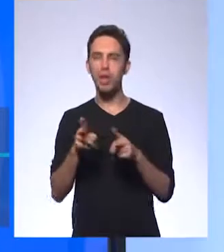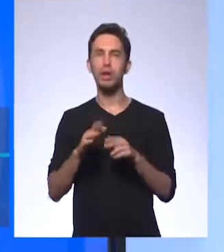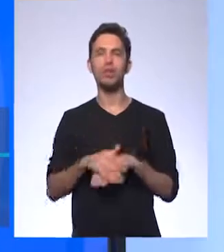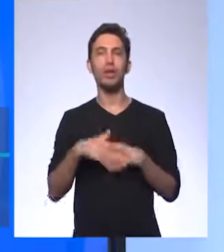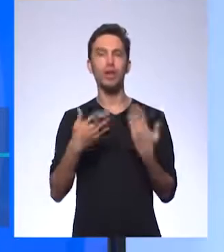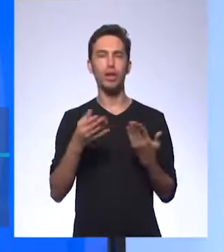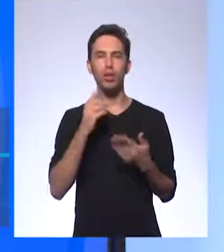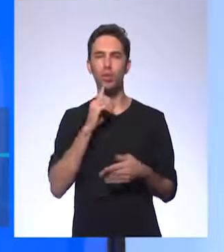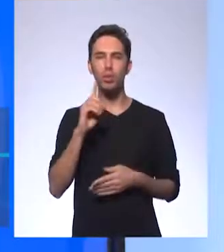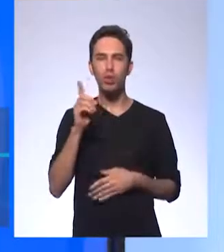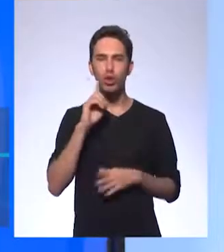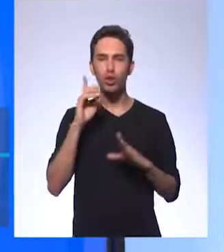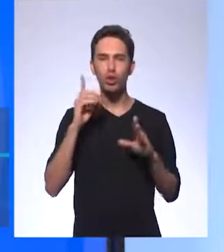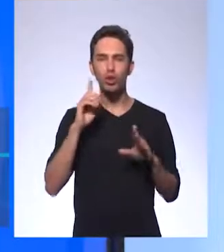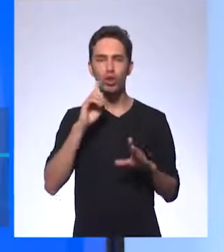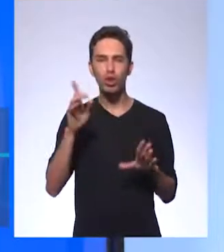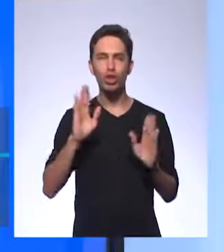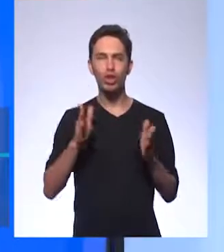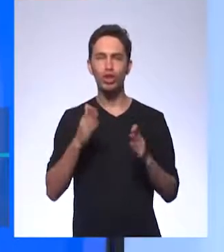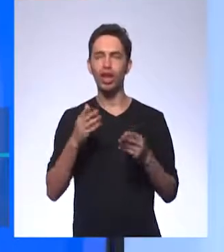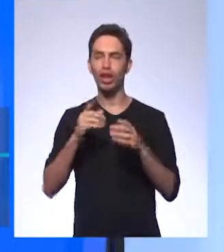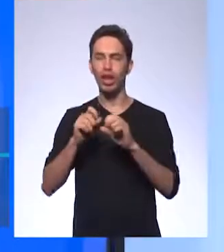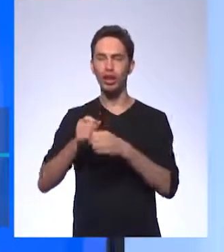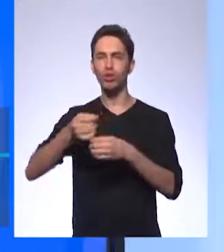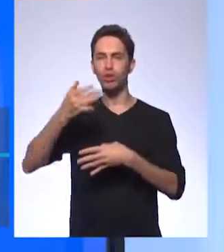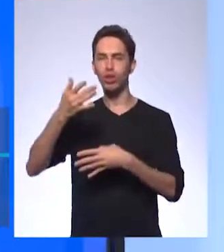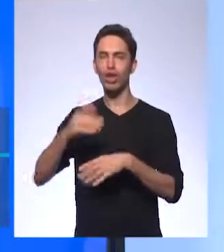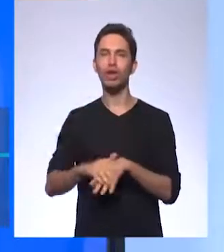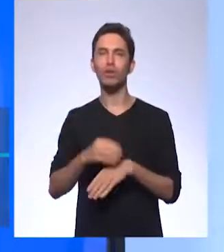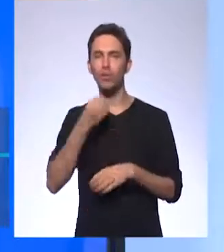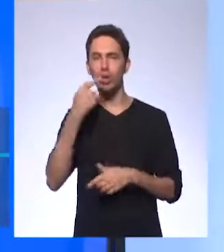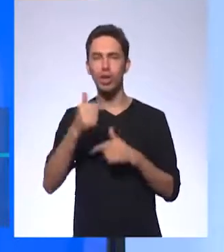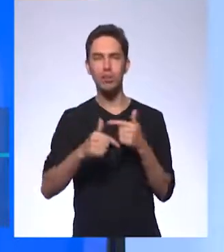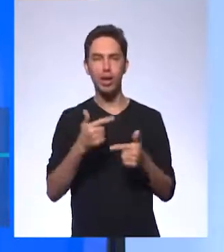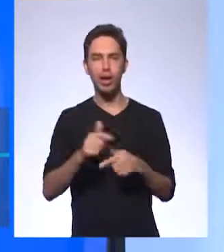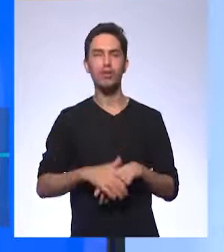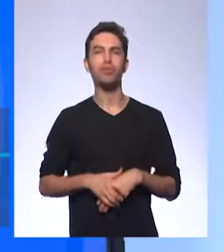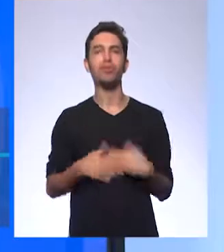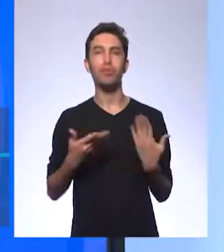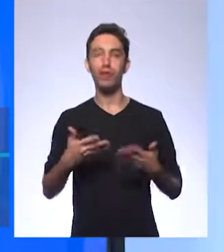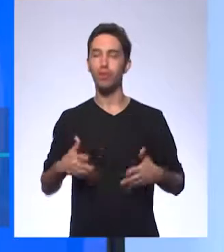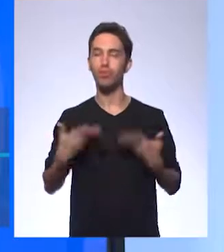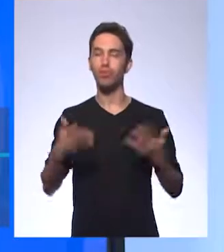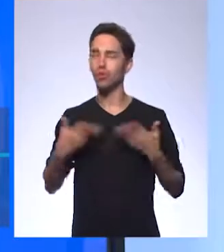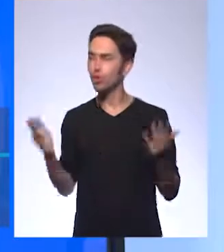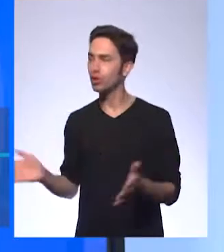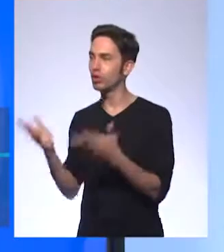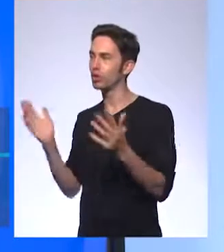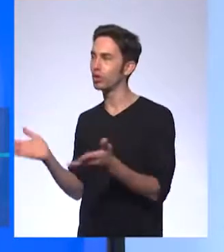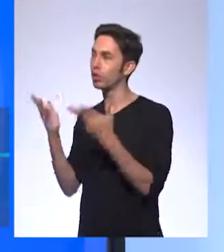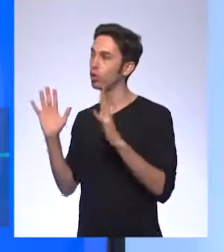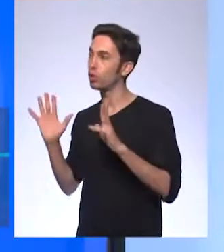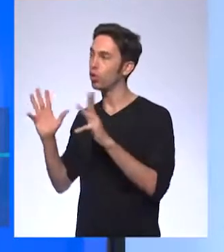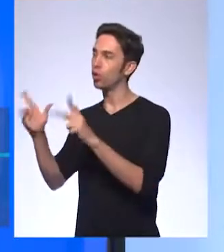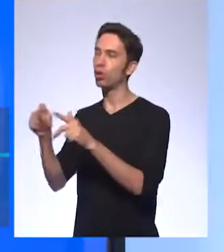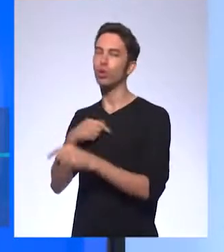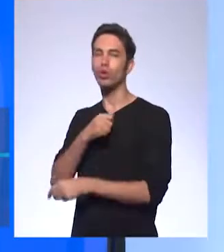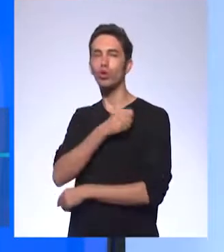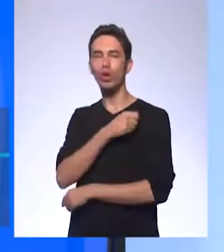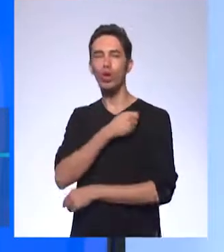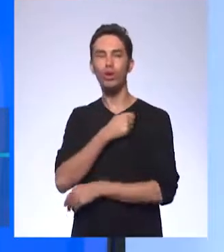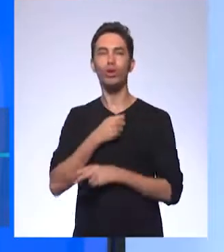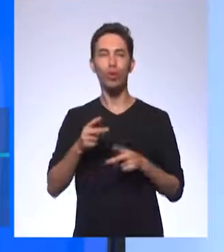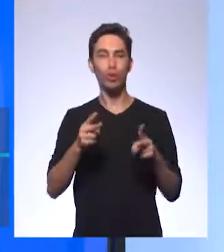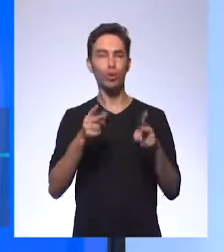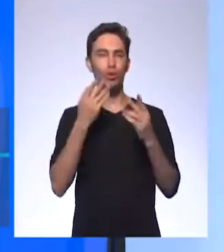no chat, uma boa aula, um bom trabalho e que estão motivando essa garotada a